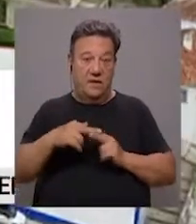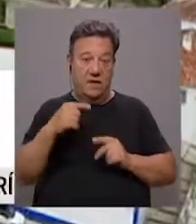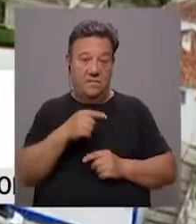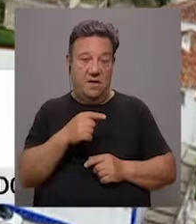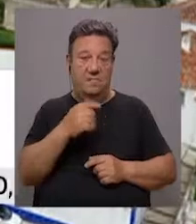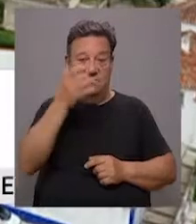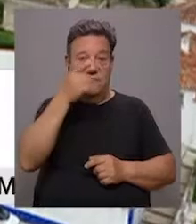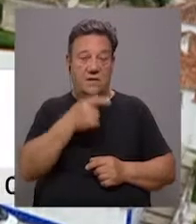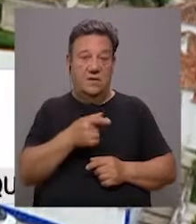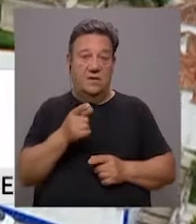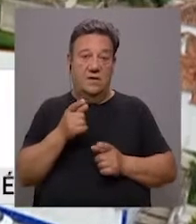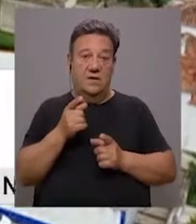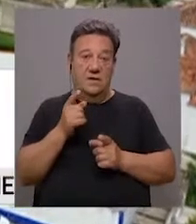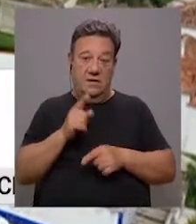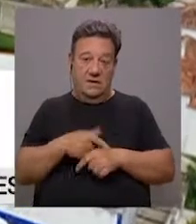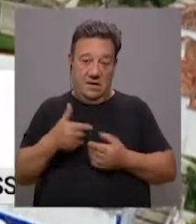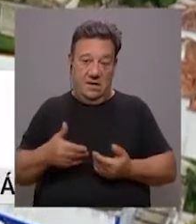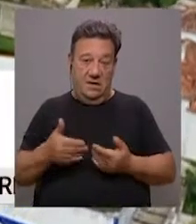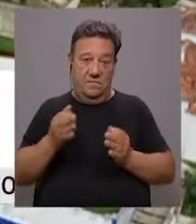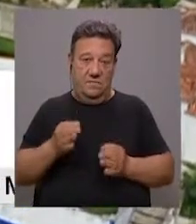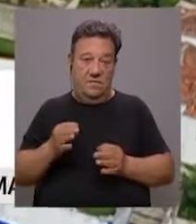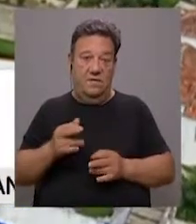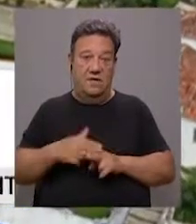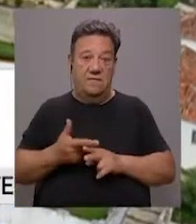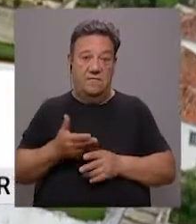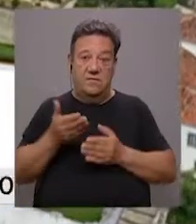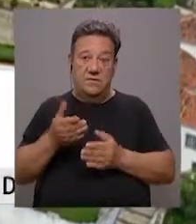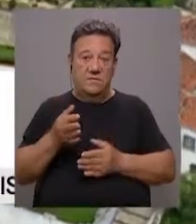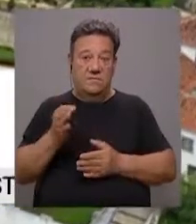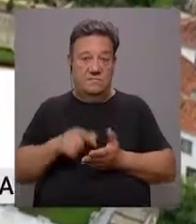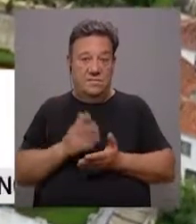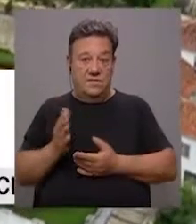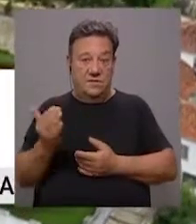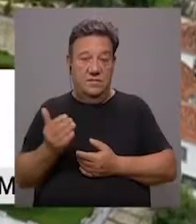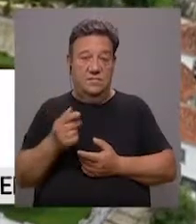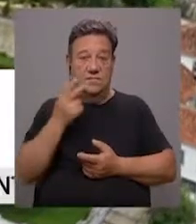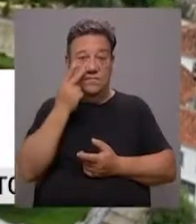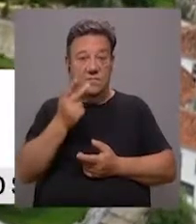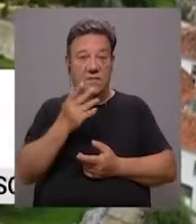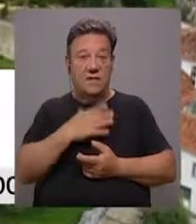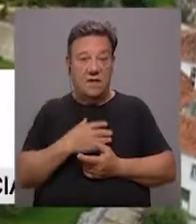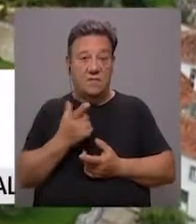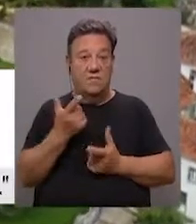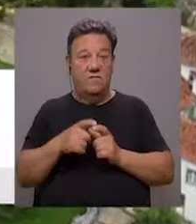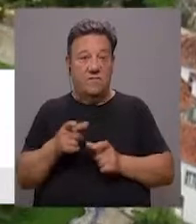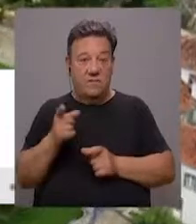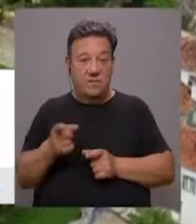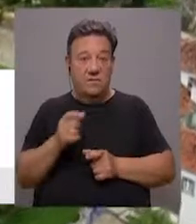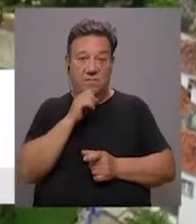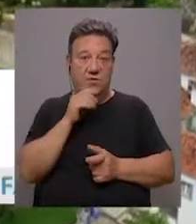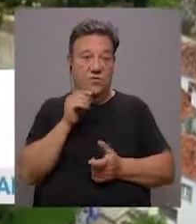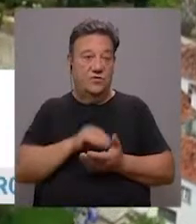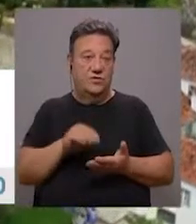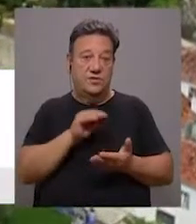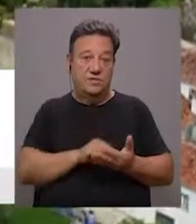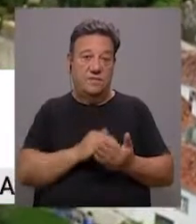Municipal entende que é neste momento que o reforço é necessário. Os visitantes que pretendem receber um voucher deverão